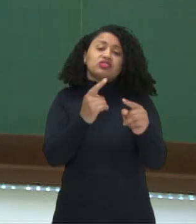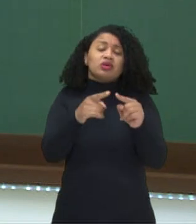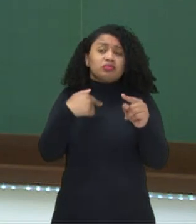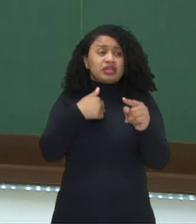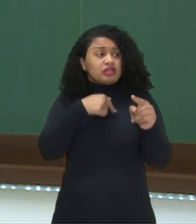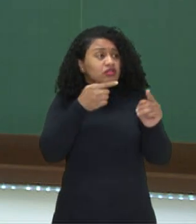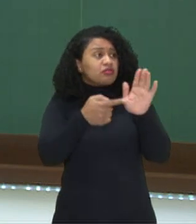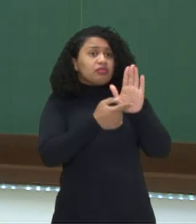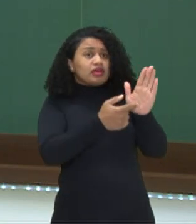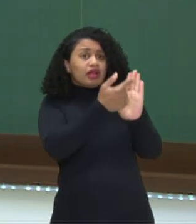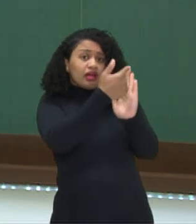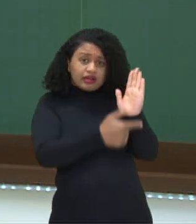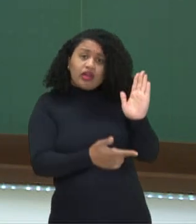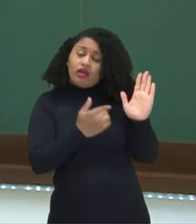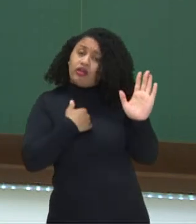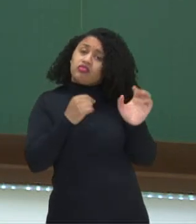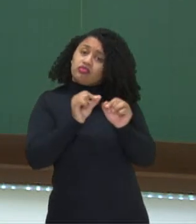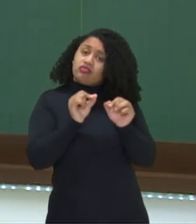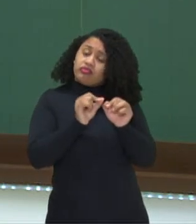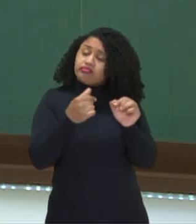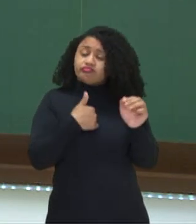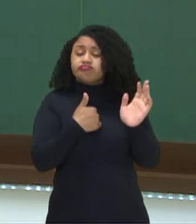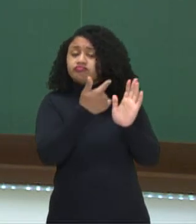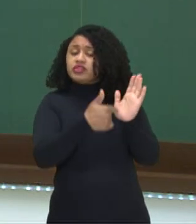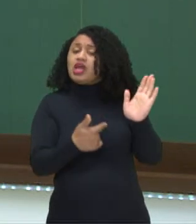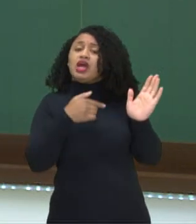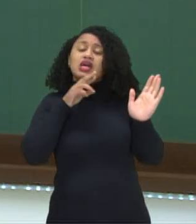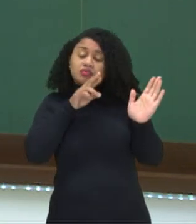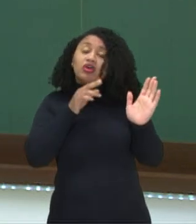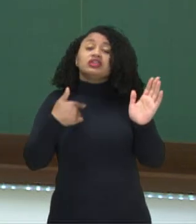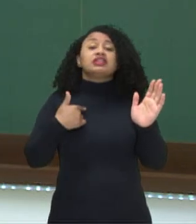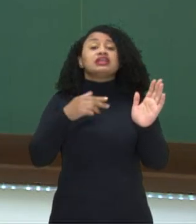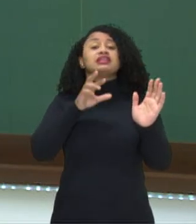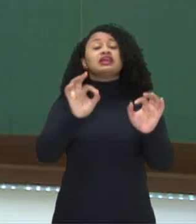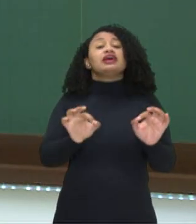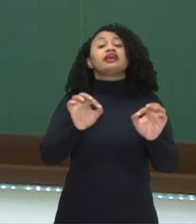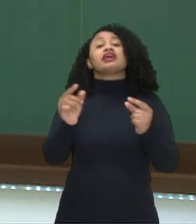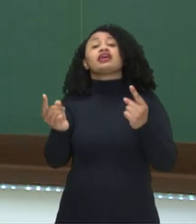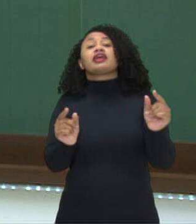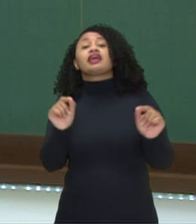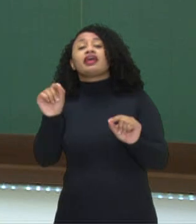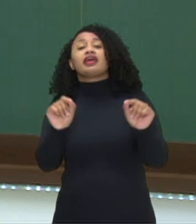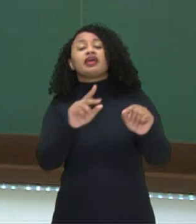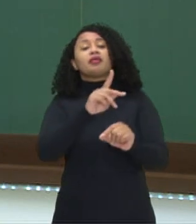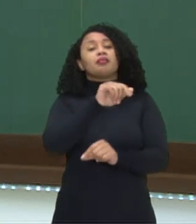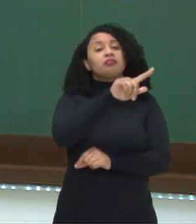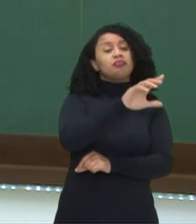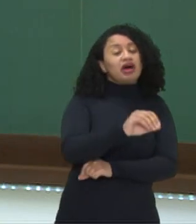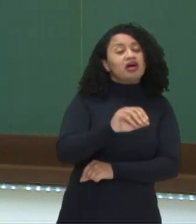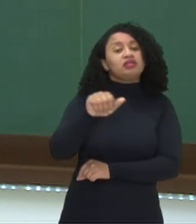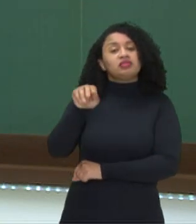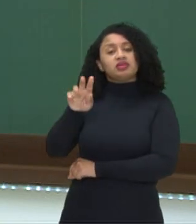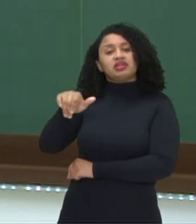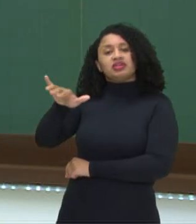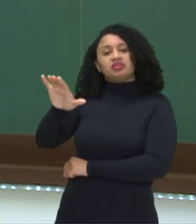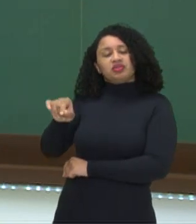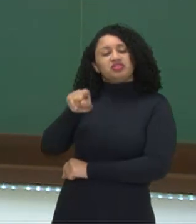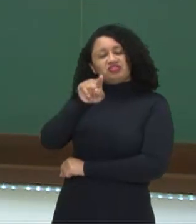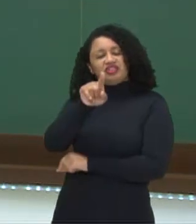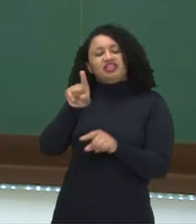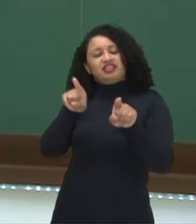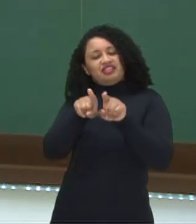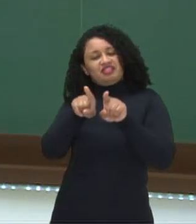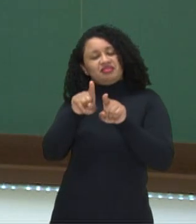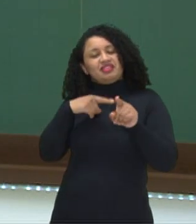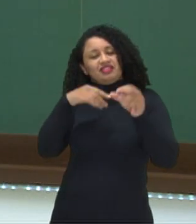resposta, mostre o cálculo e veja aí quem é que acertou, se foi o Paulo ou se foi o Antônio. E você também acredito que acertou.